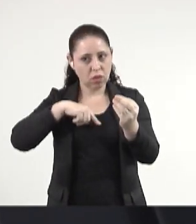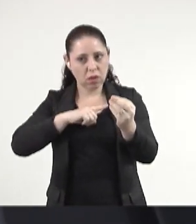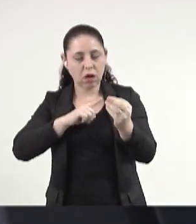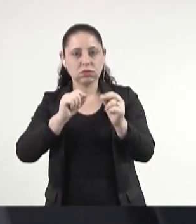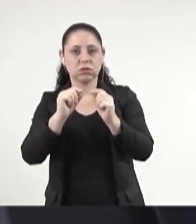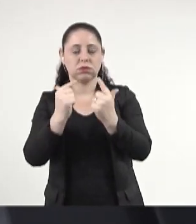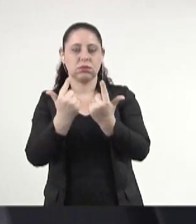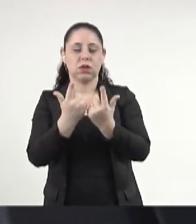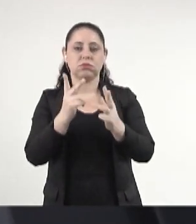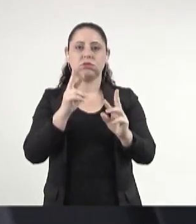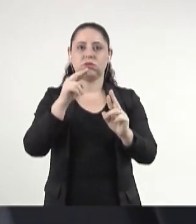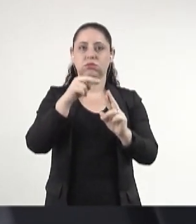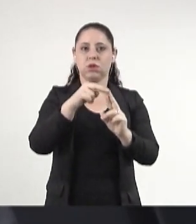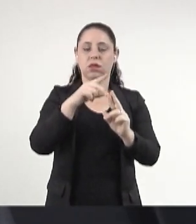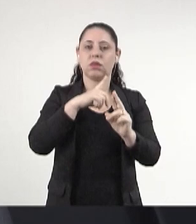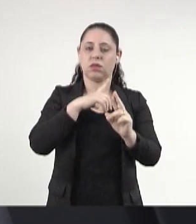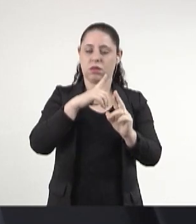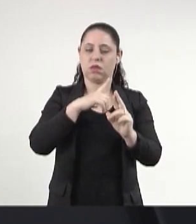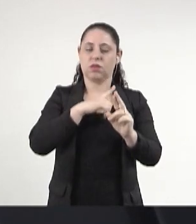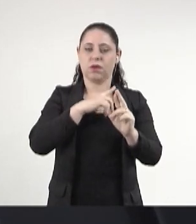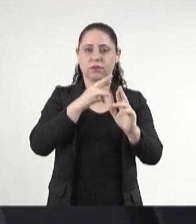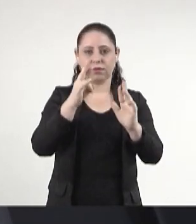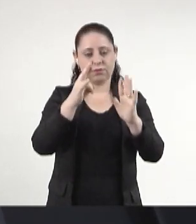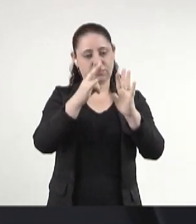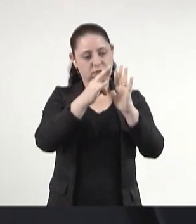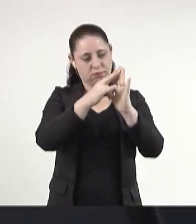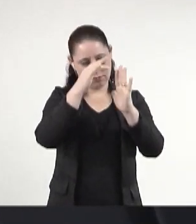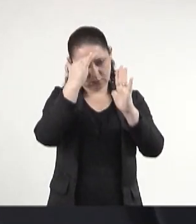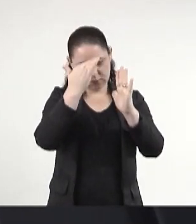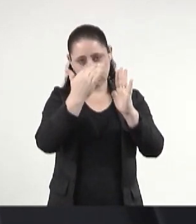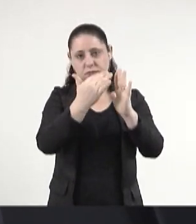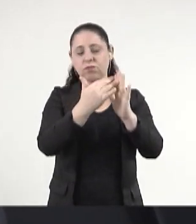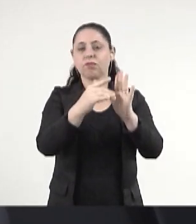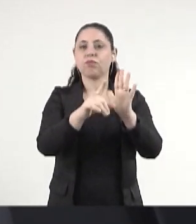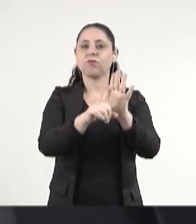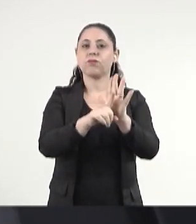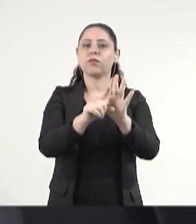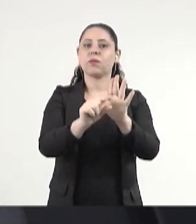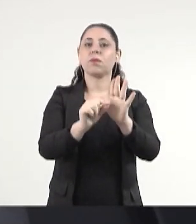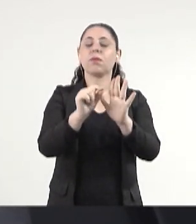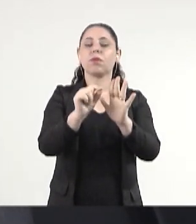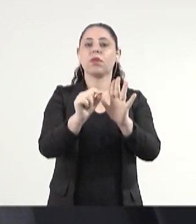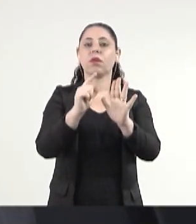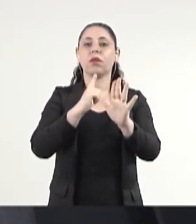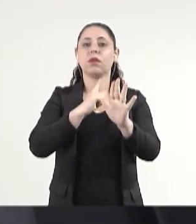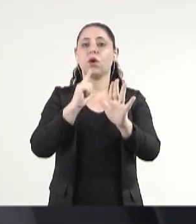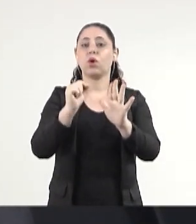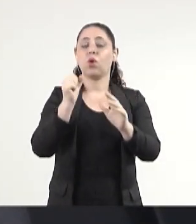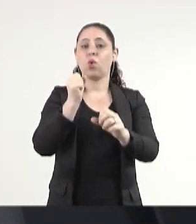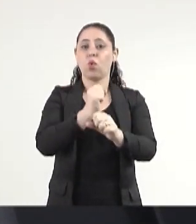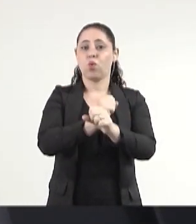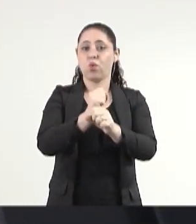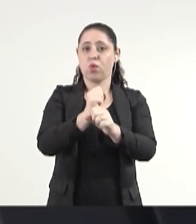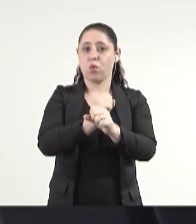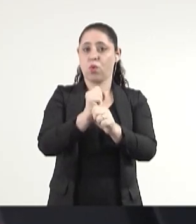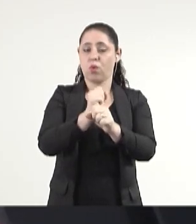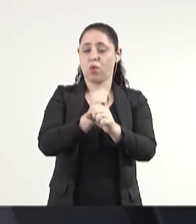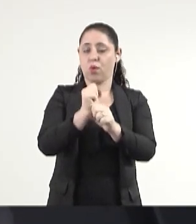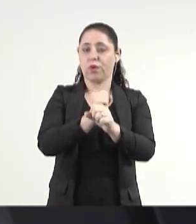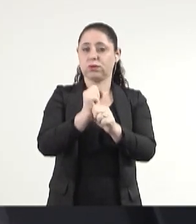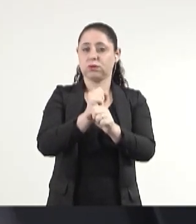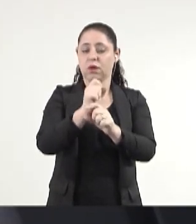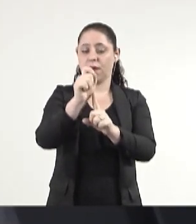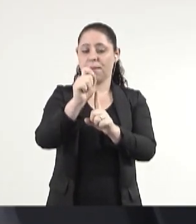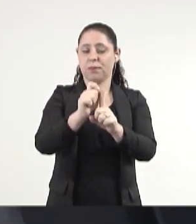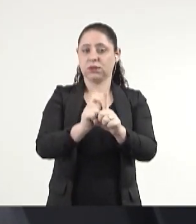é natural e está previsto, na nossa legislação que anualmente,